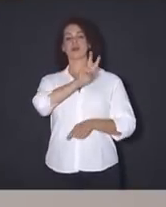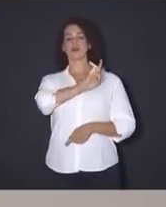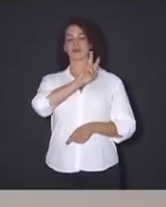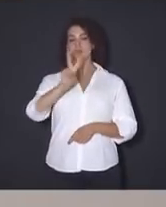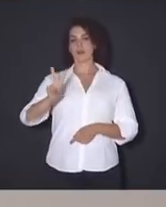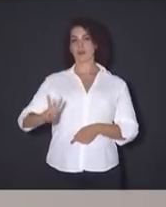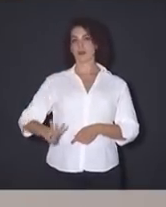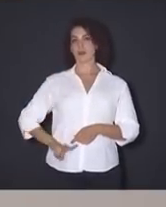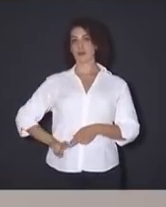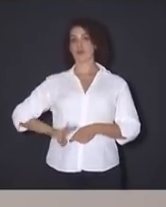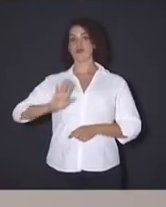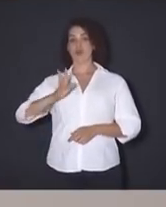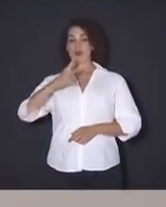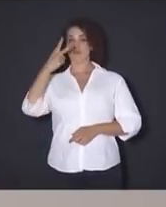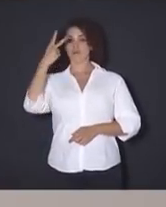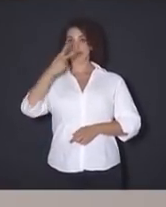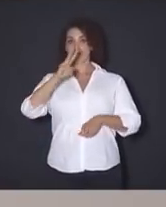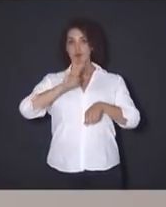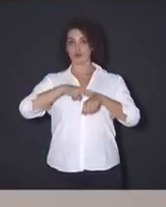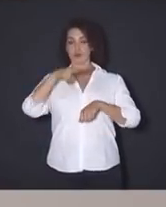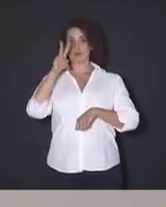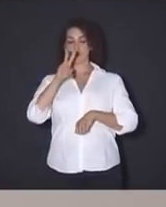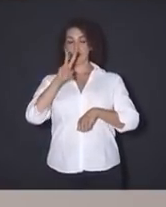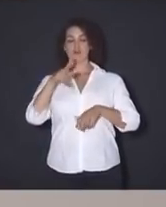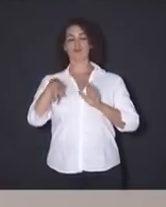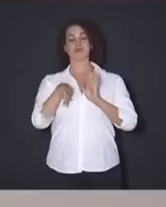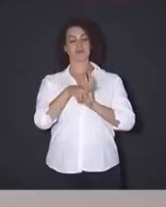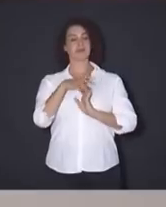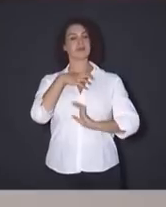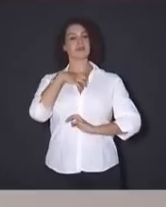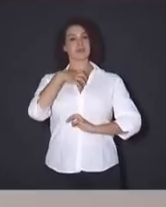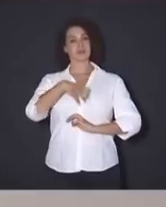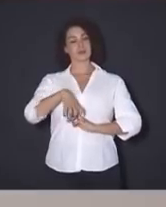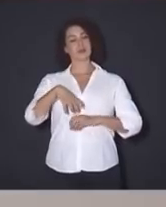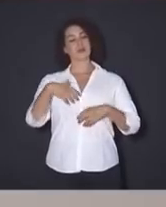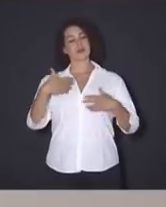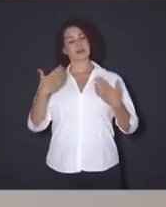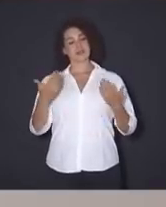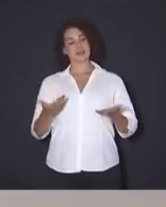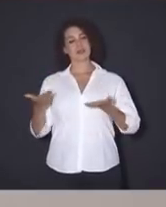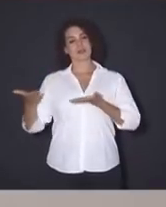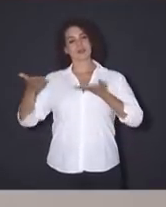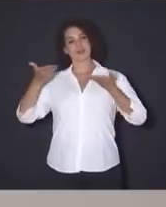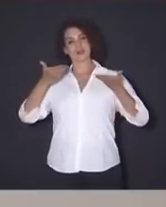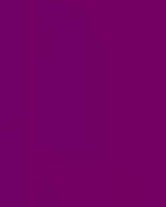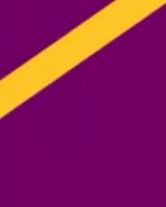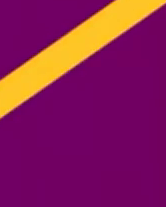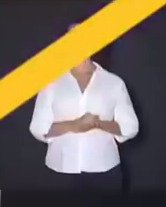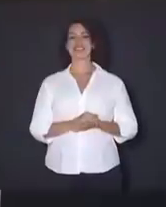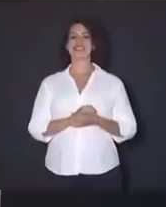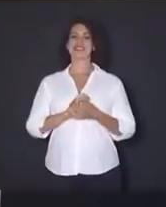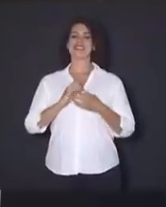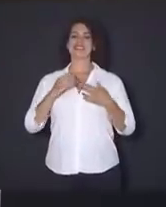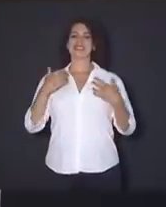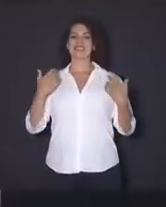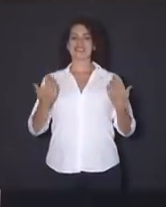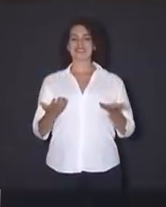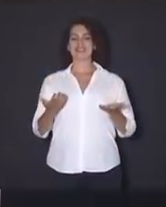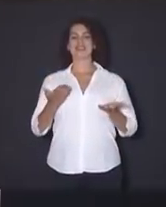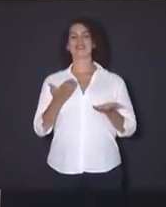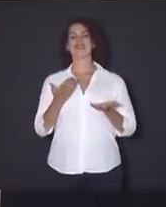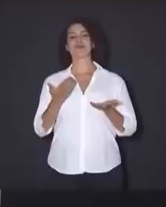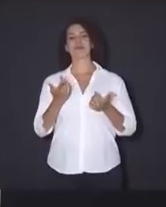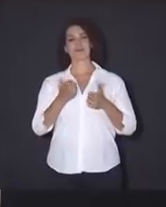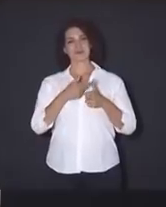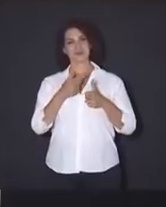câmara de vereadores de salvador é uma honra de receber aqui no palco se o roberto quero inicialmente